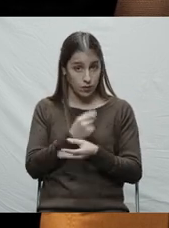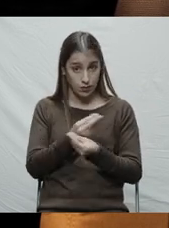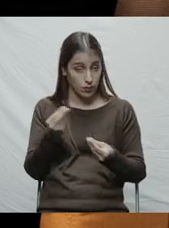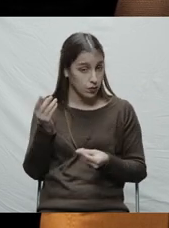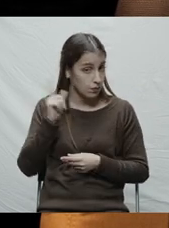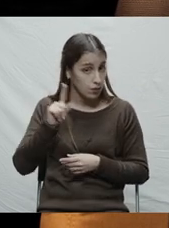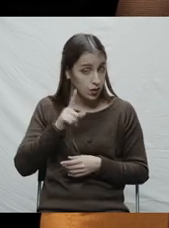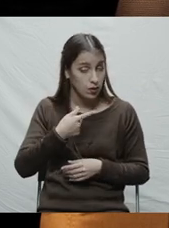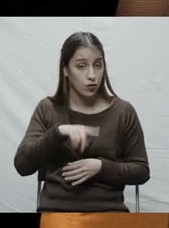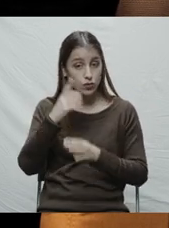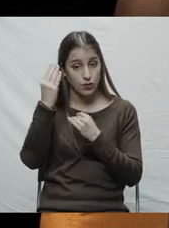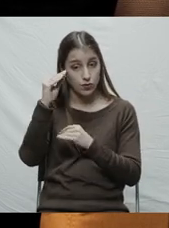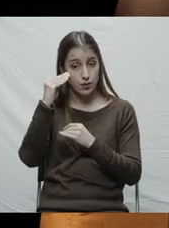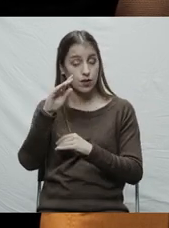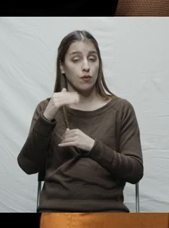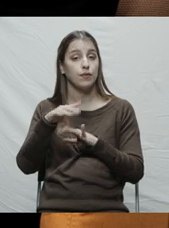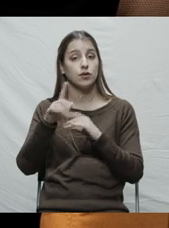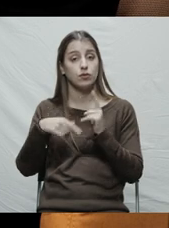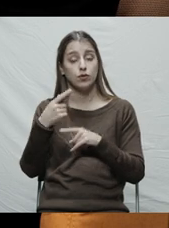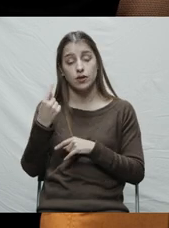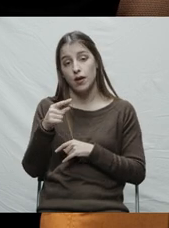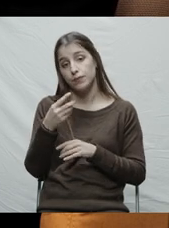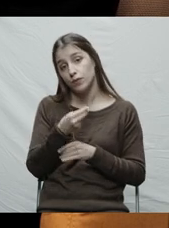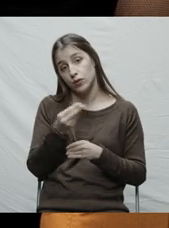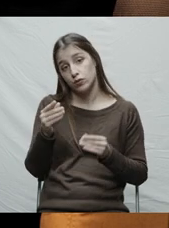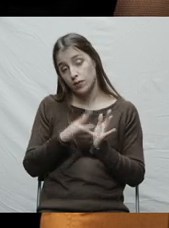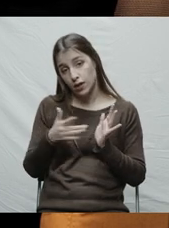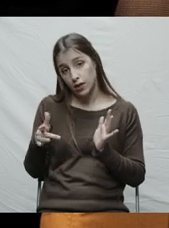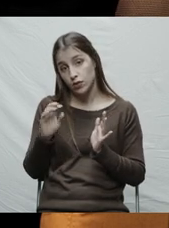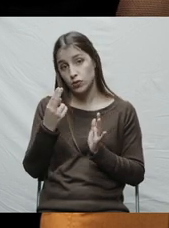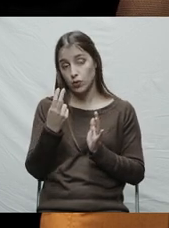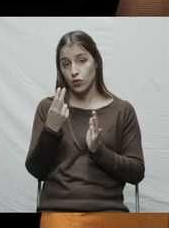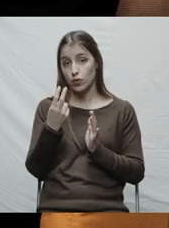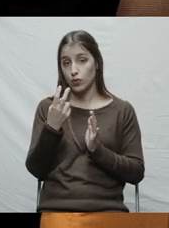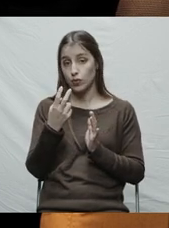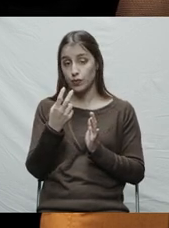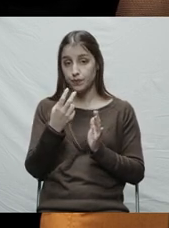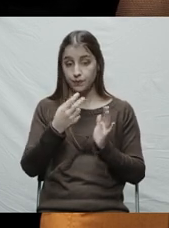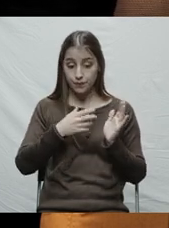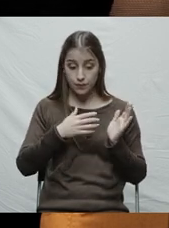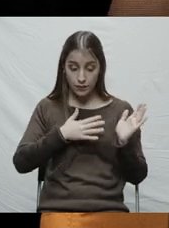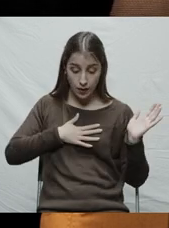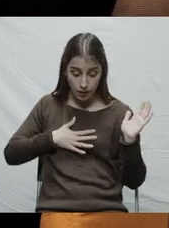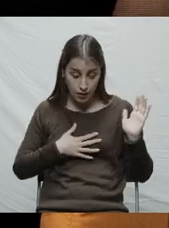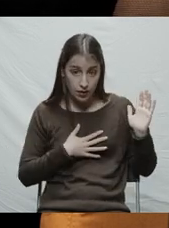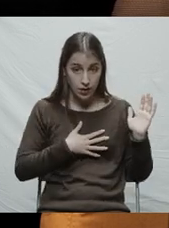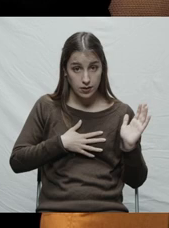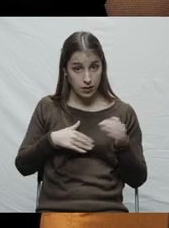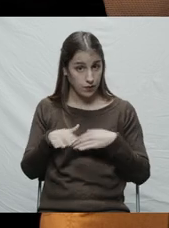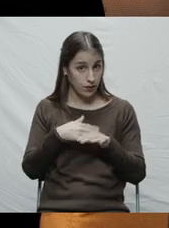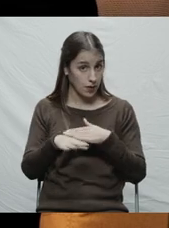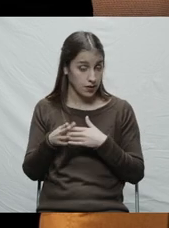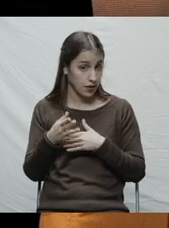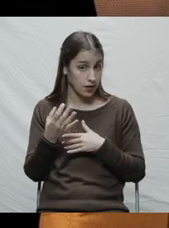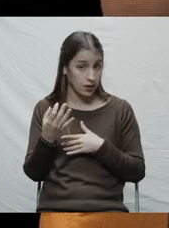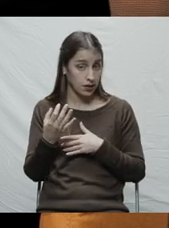termos uma formação, mas depois há muitos bailarinos ou coreógrafos que se inscrevem e que são grandes coreógrafos e que não são necessariamente aqueles que tiveram